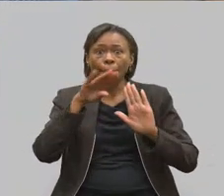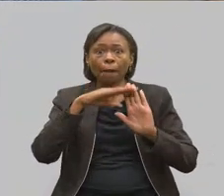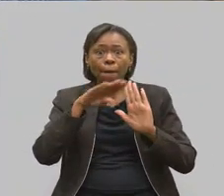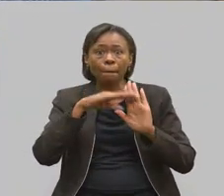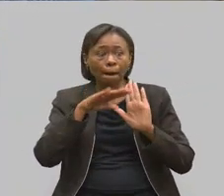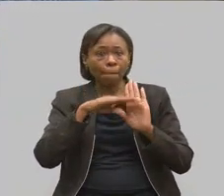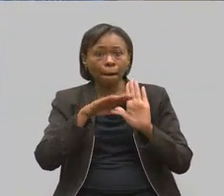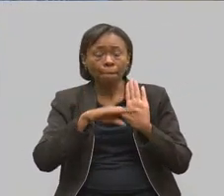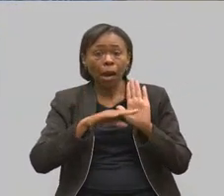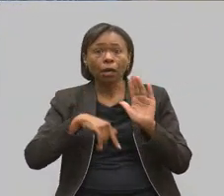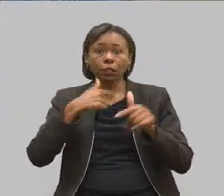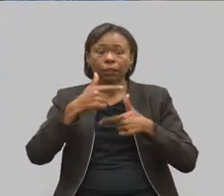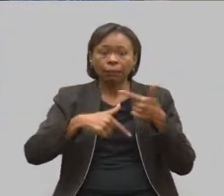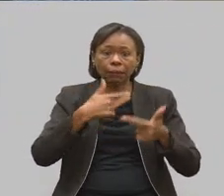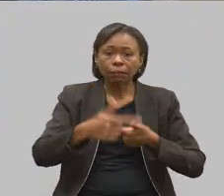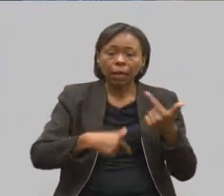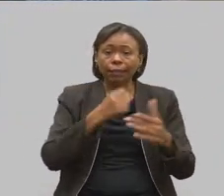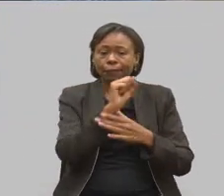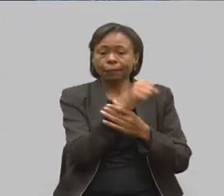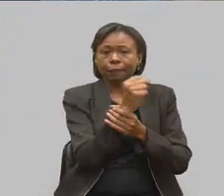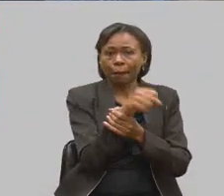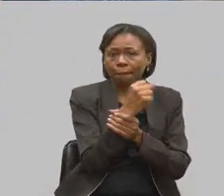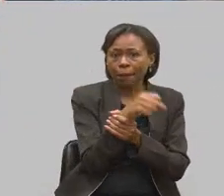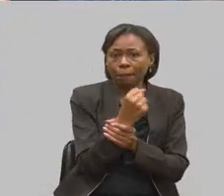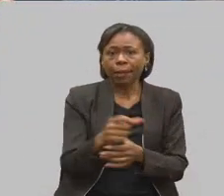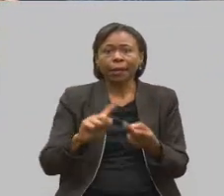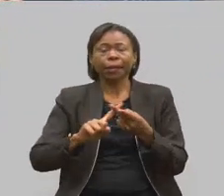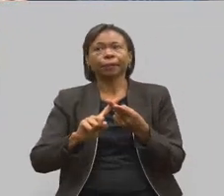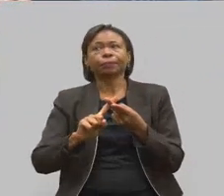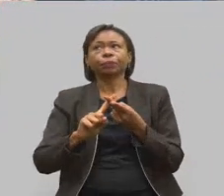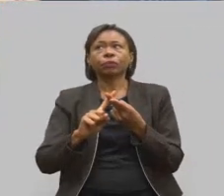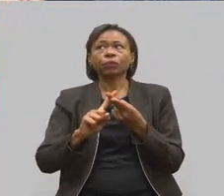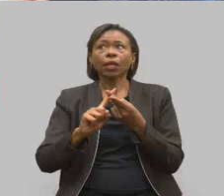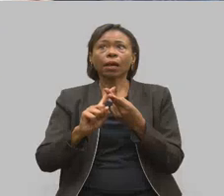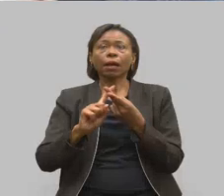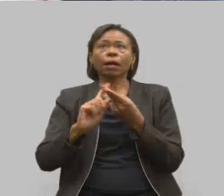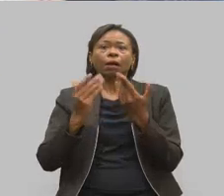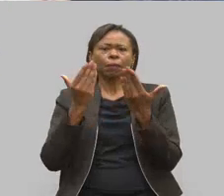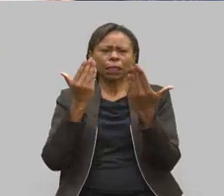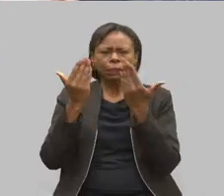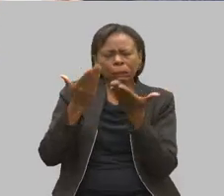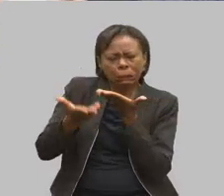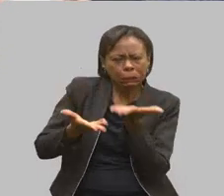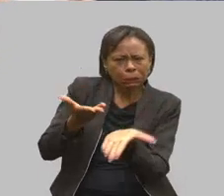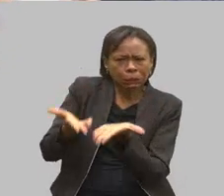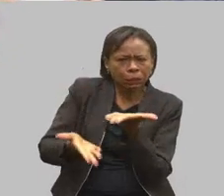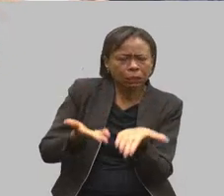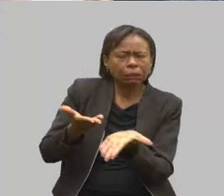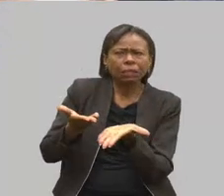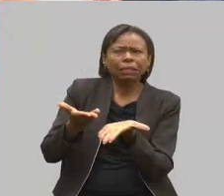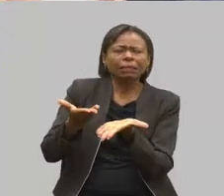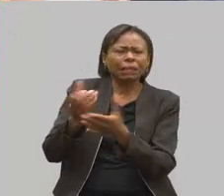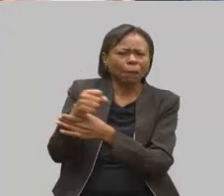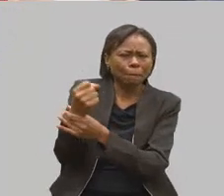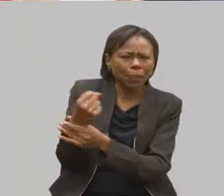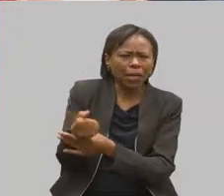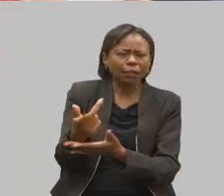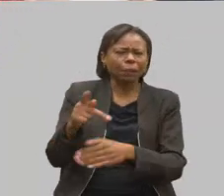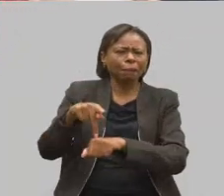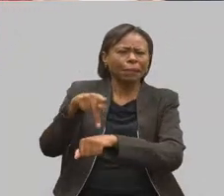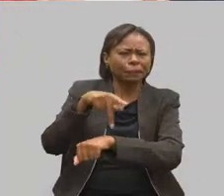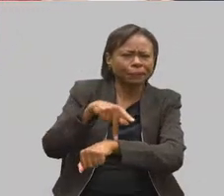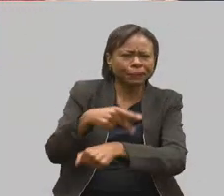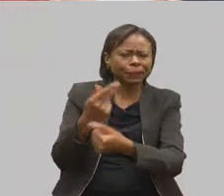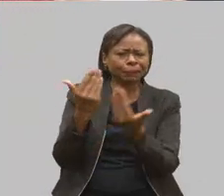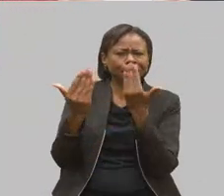agenda com fisioterapeuta ele tem agenda com o psicoterapeuta com psicopedagogo ele tem a a ele tem o